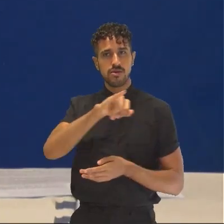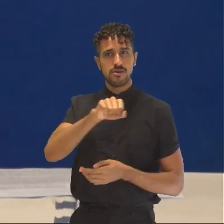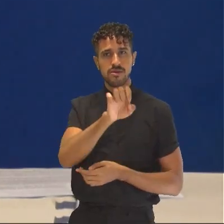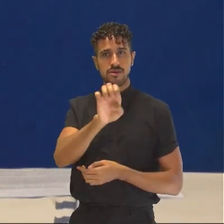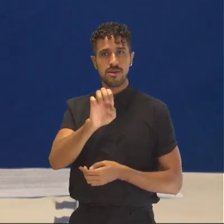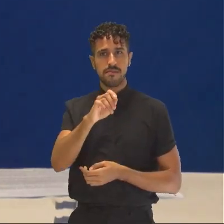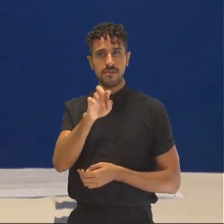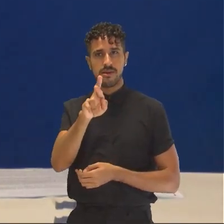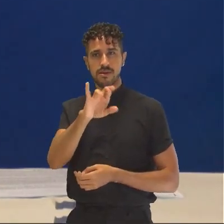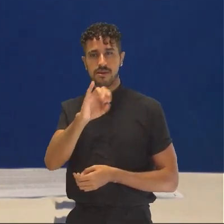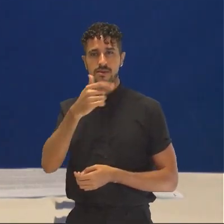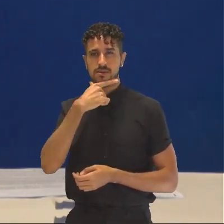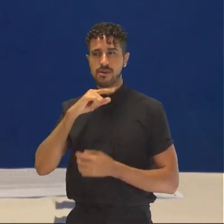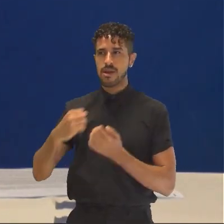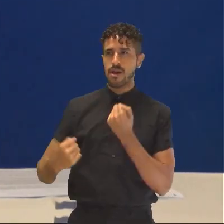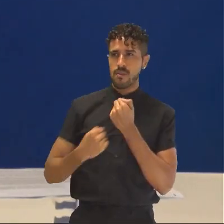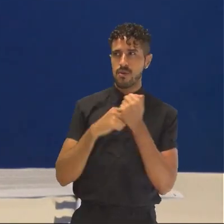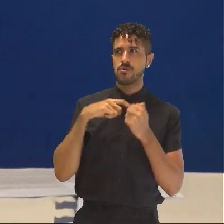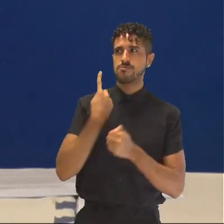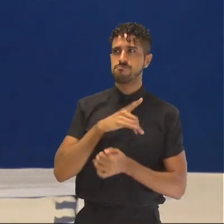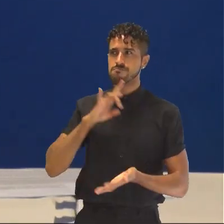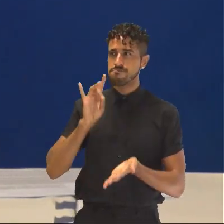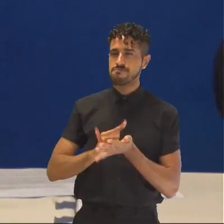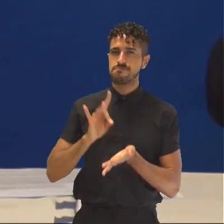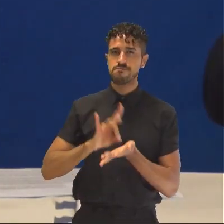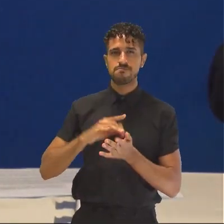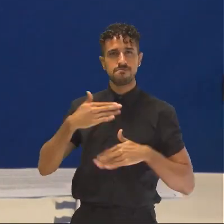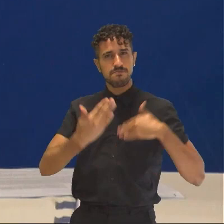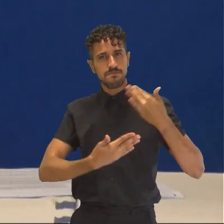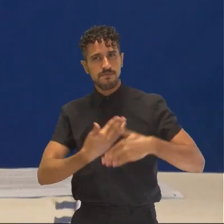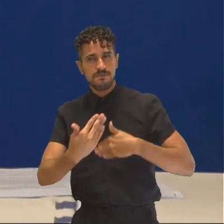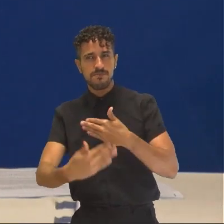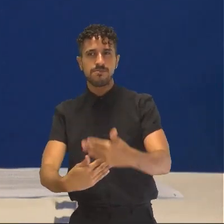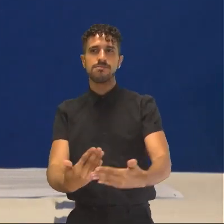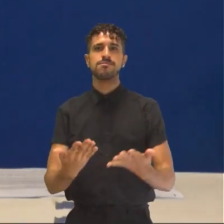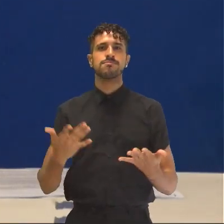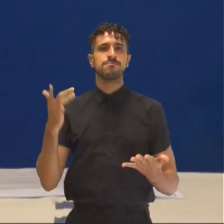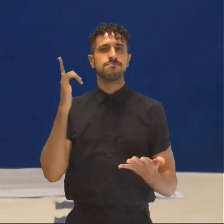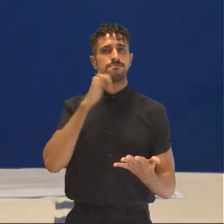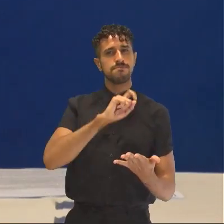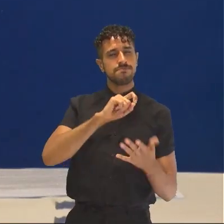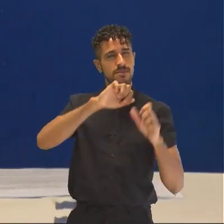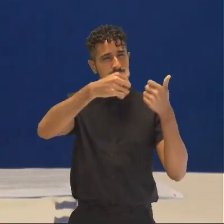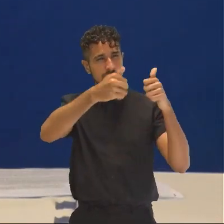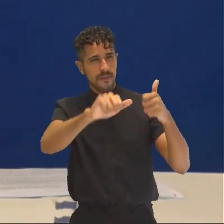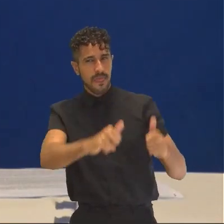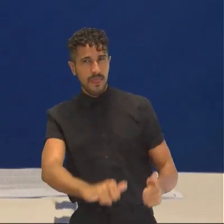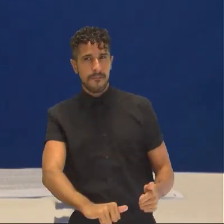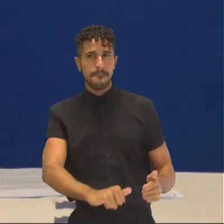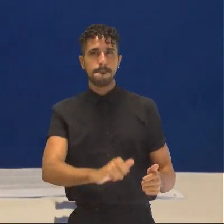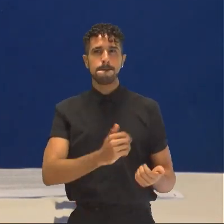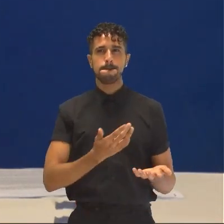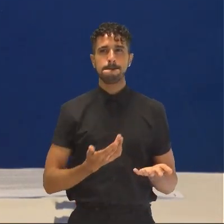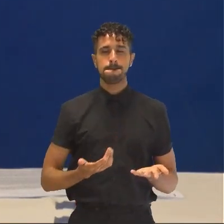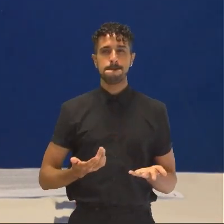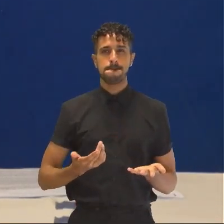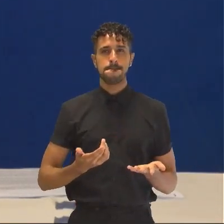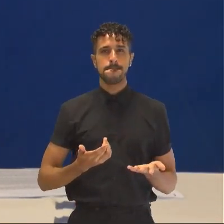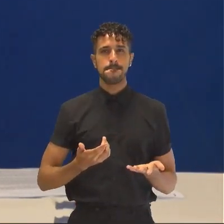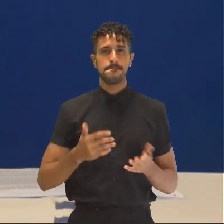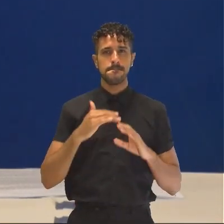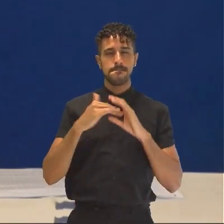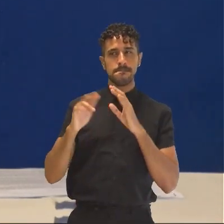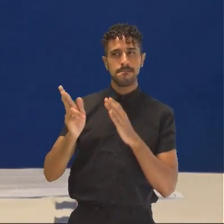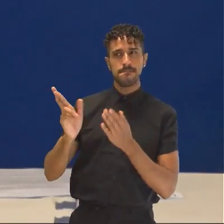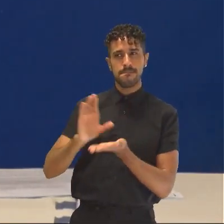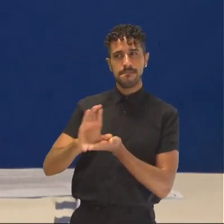Barreto, que nos auxiliou muito no processo de análise do envio de